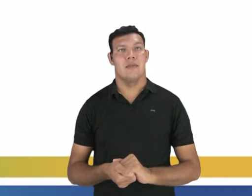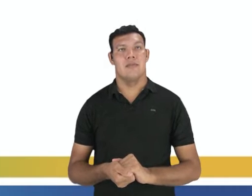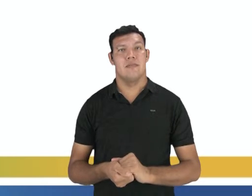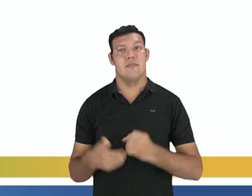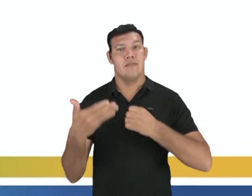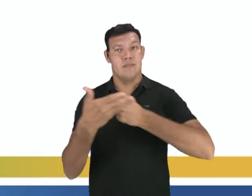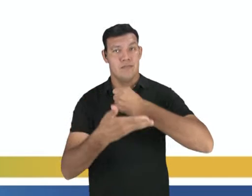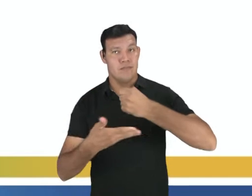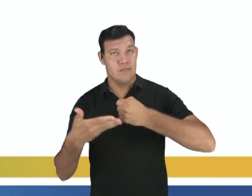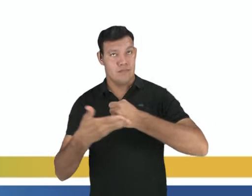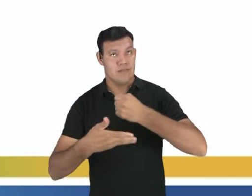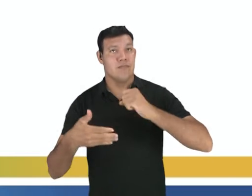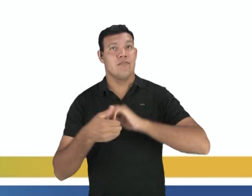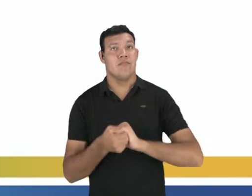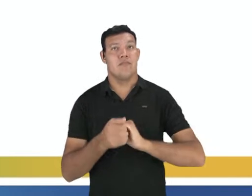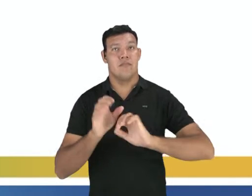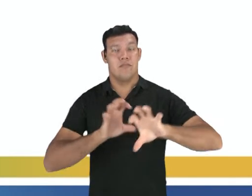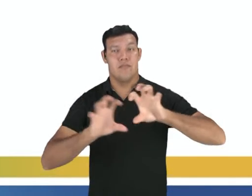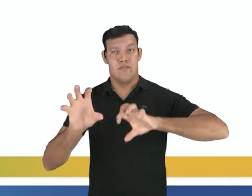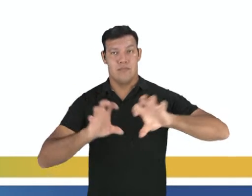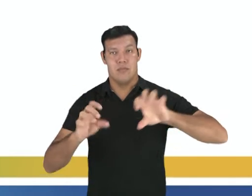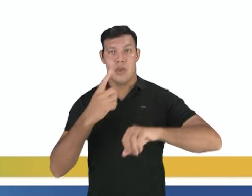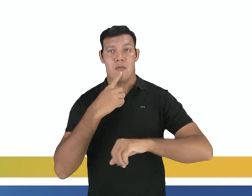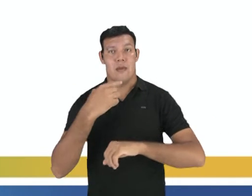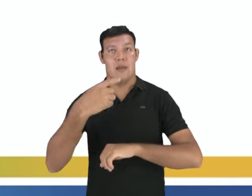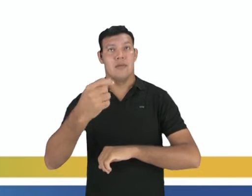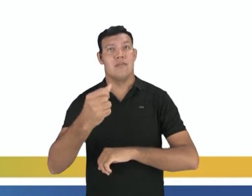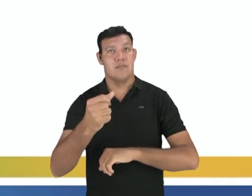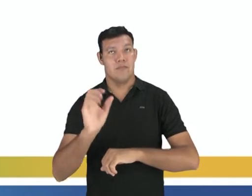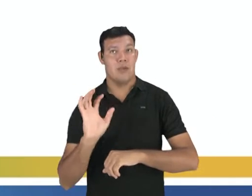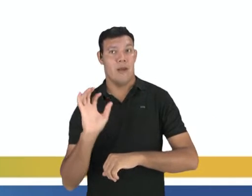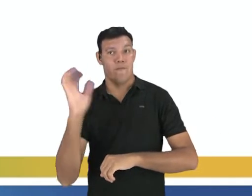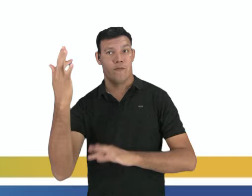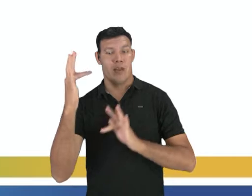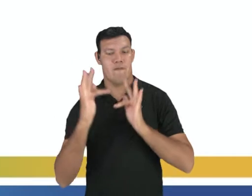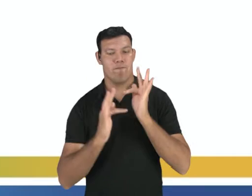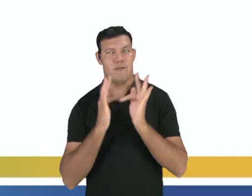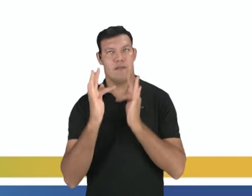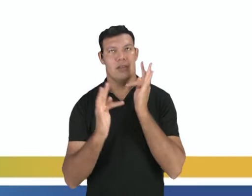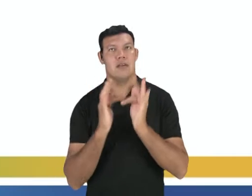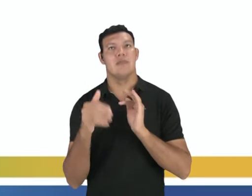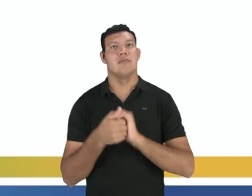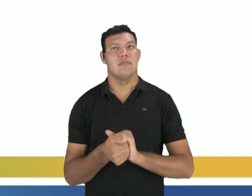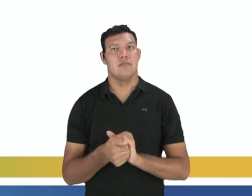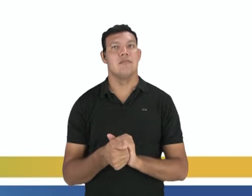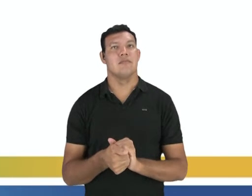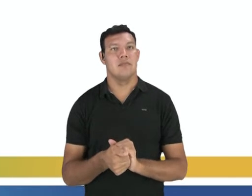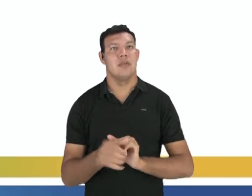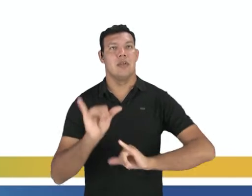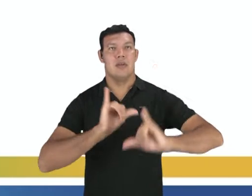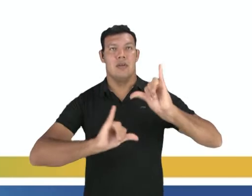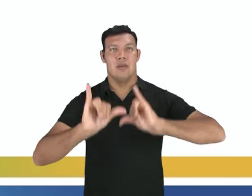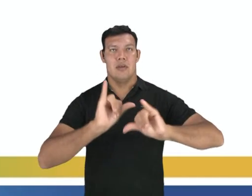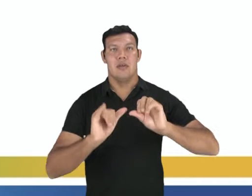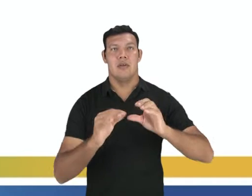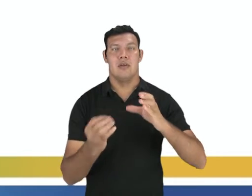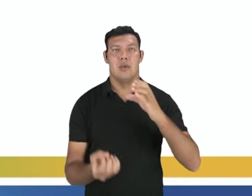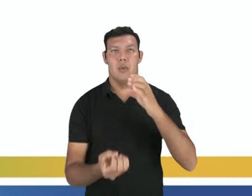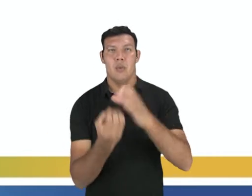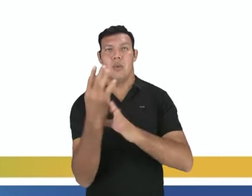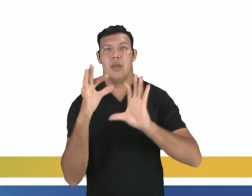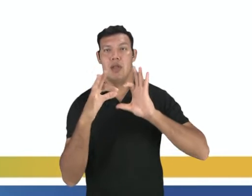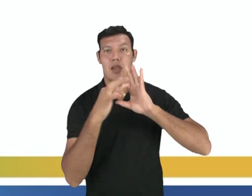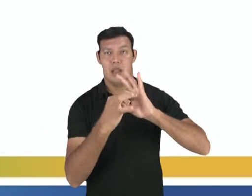Assim como nas bases, a dissociação dos sais é um fenômeno físico, pelo fato de essas substâncias serem formadas por